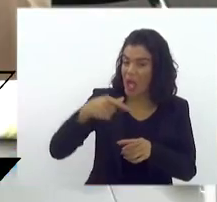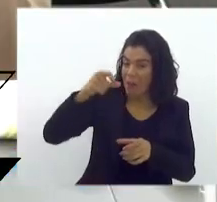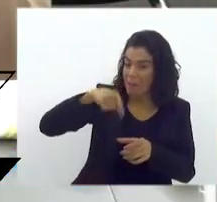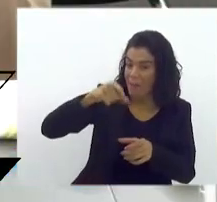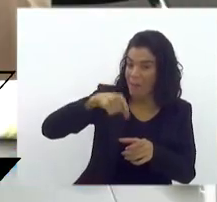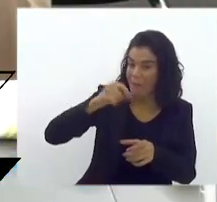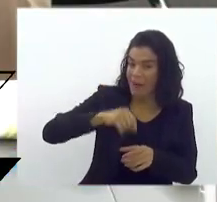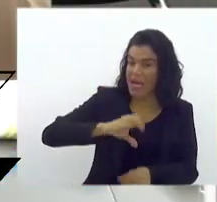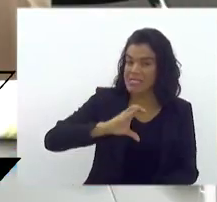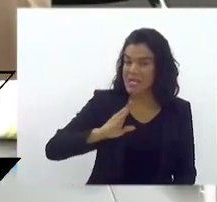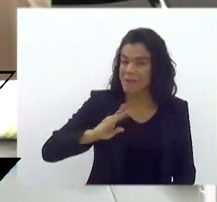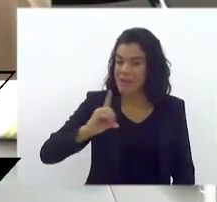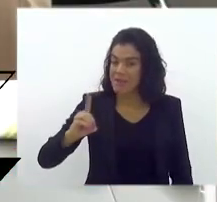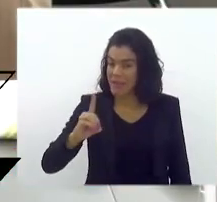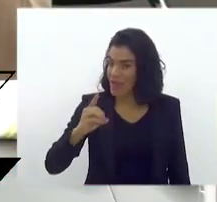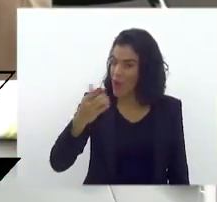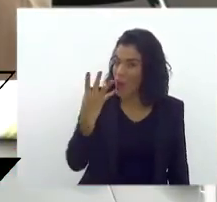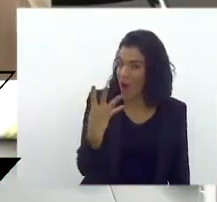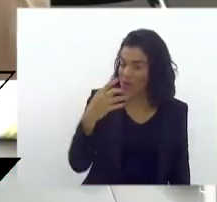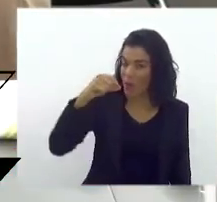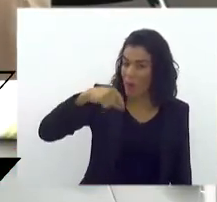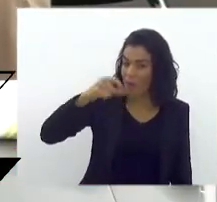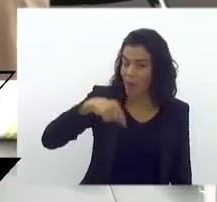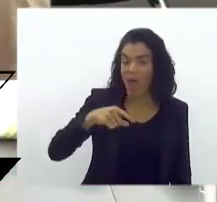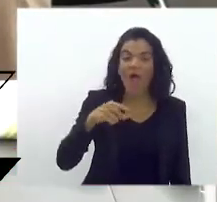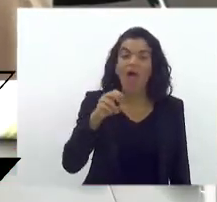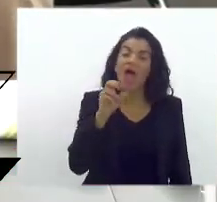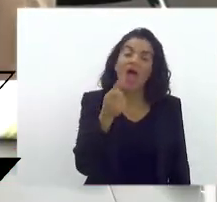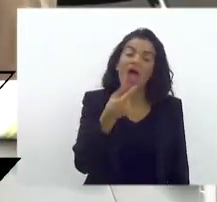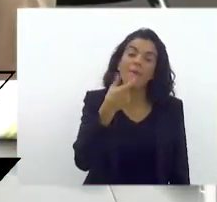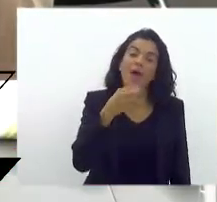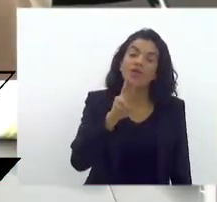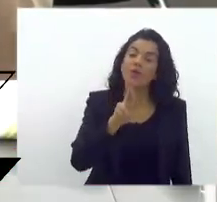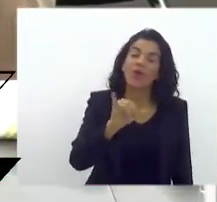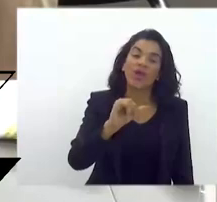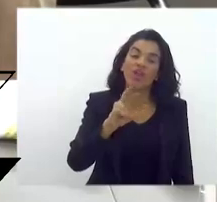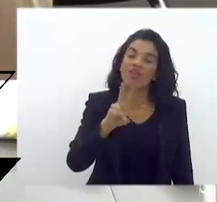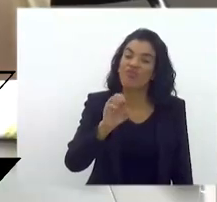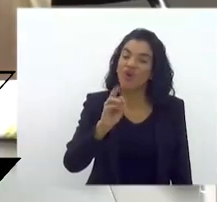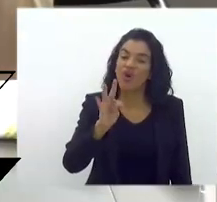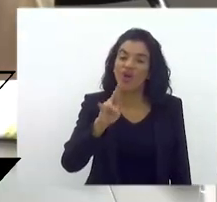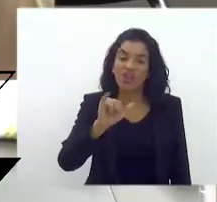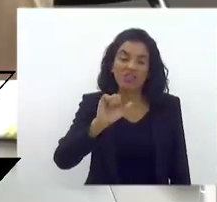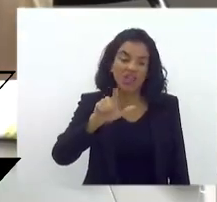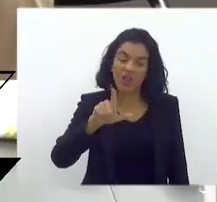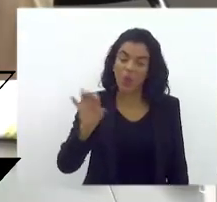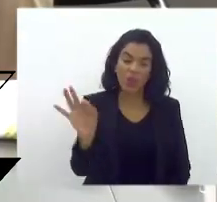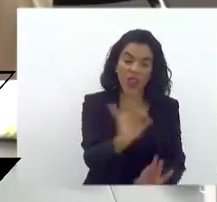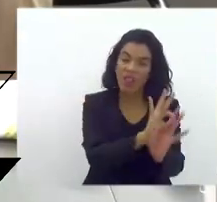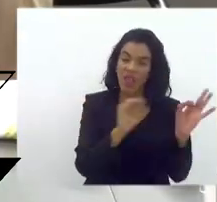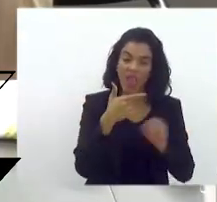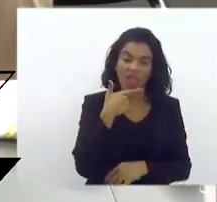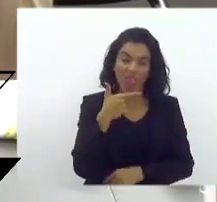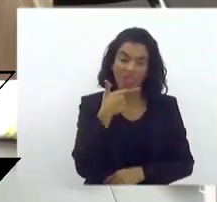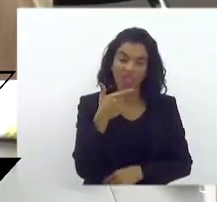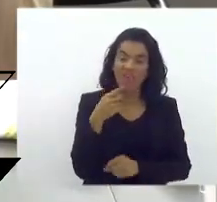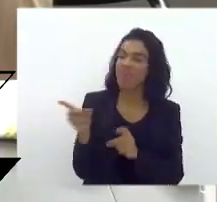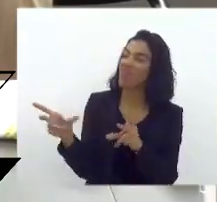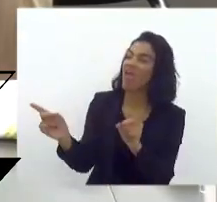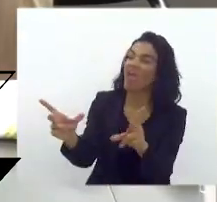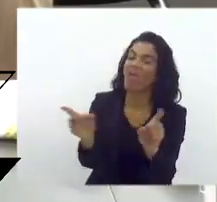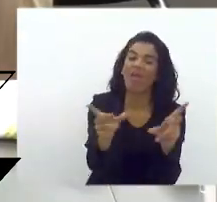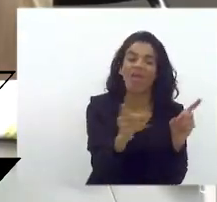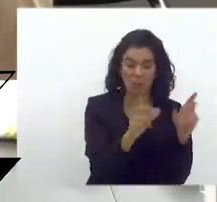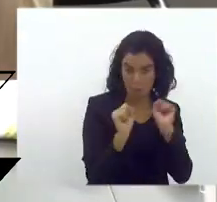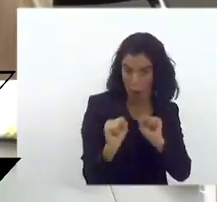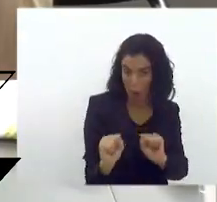gotinhas de canabidiol. Rivotril vende aos quilos e ninguém ri. Né? Rivotril pode, aos